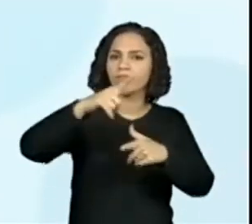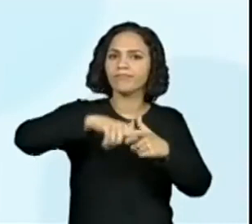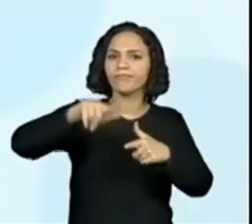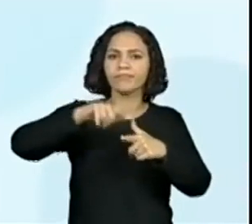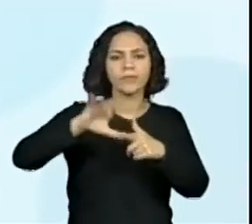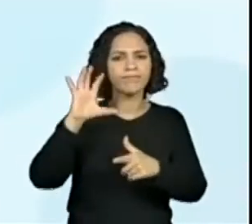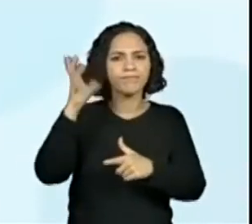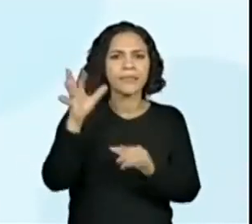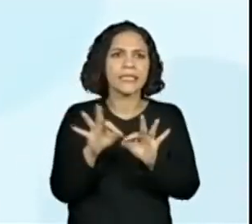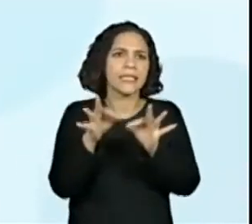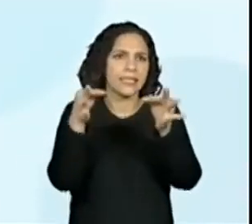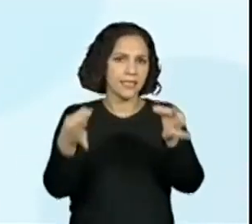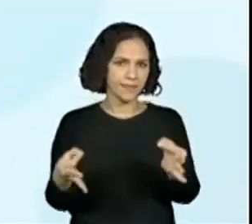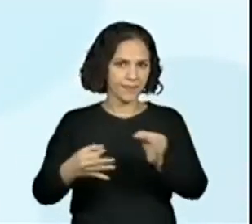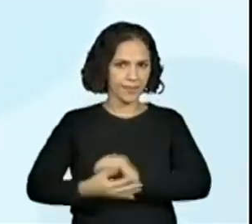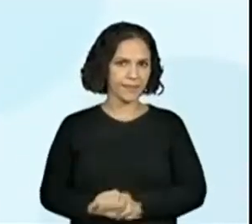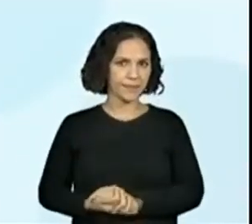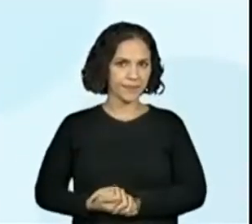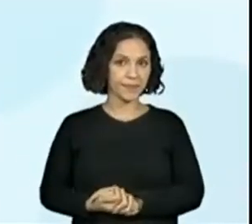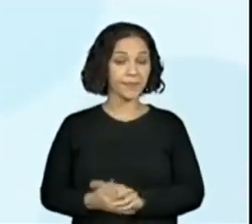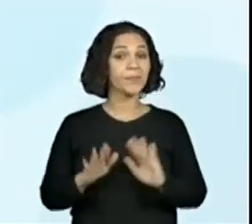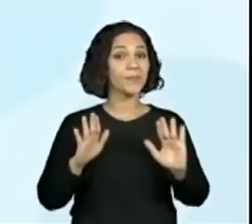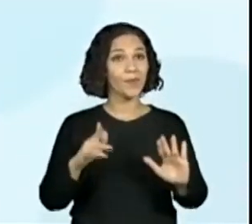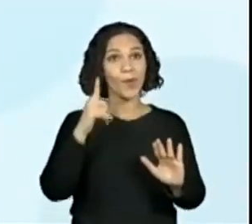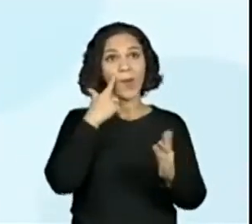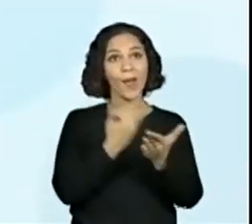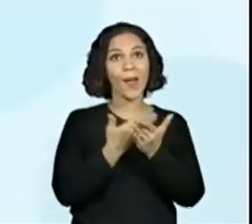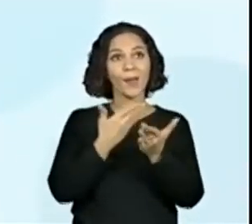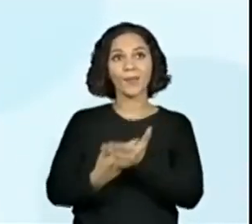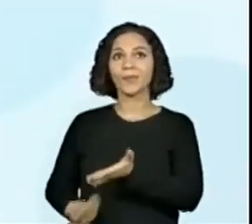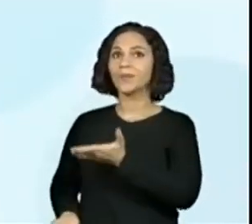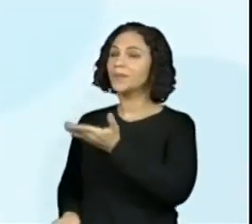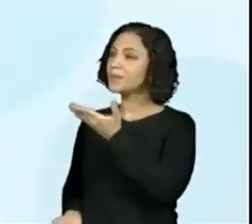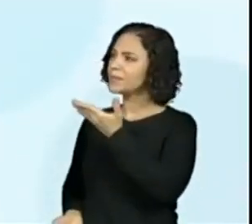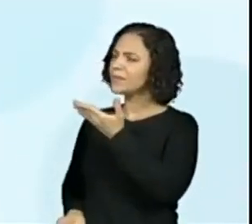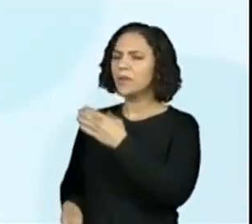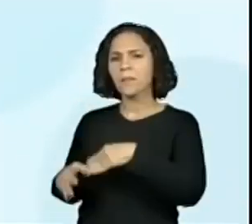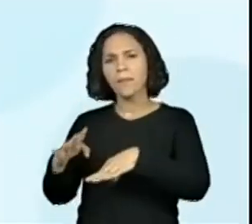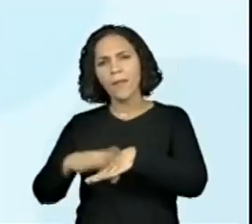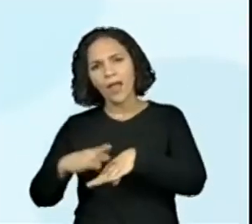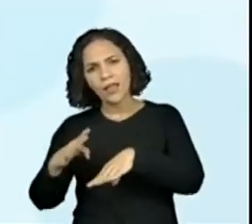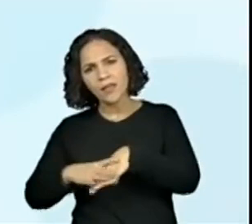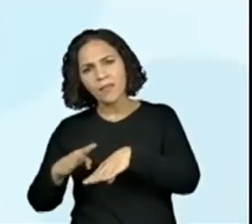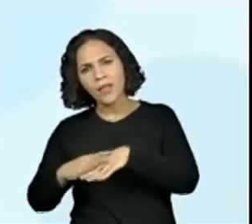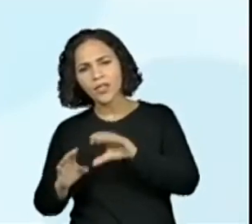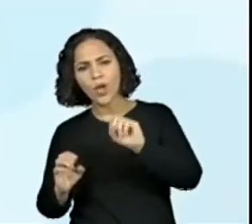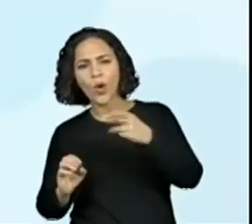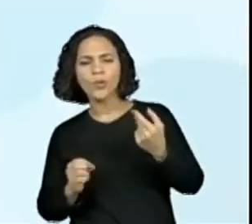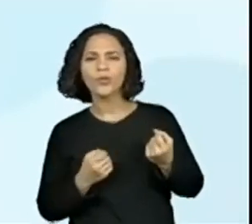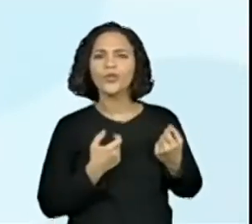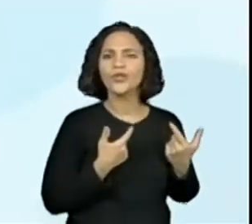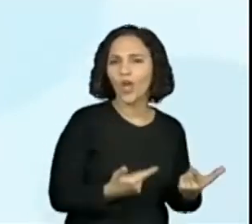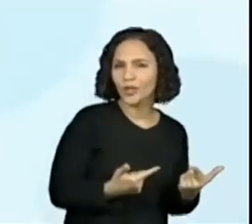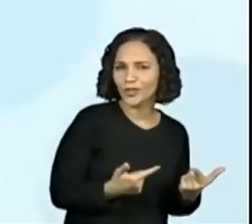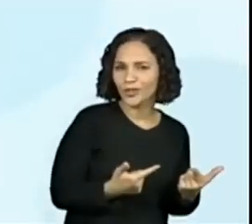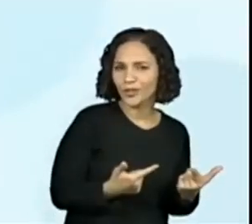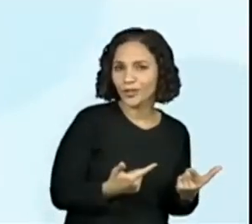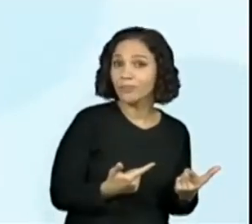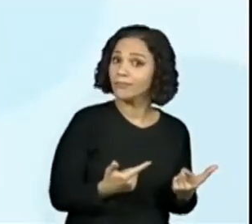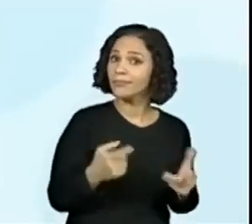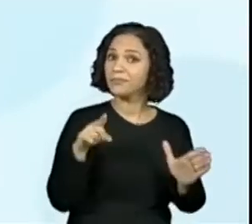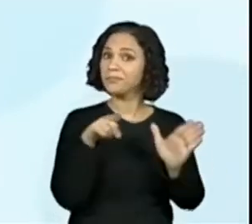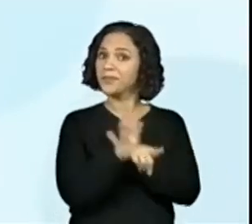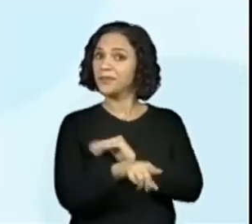certo vamos lá galera o nome da nossa sala tá aí na telinha o nome é matemática ou sorte ela